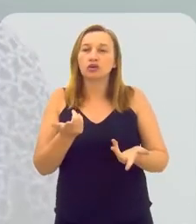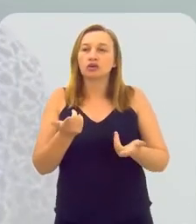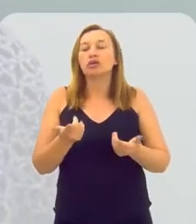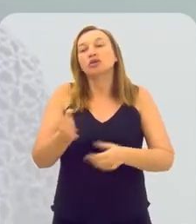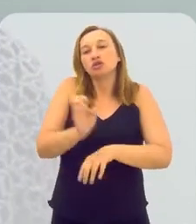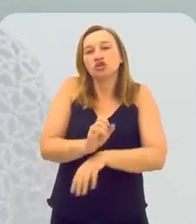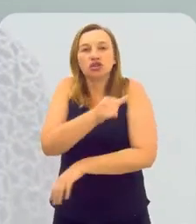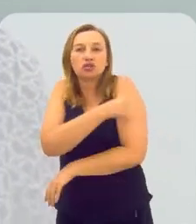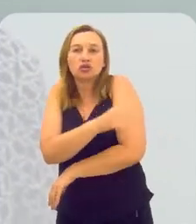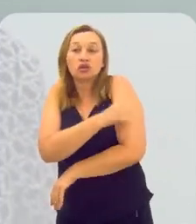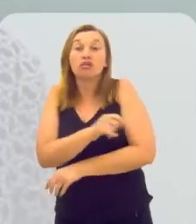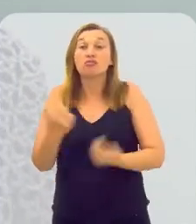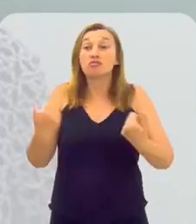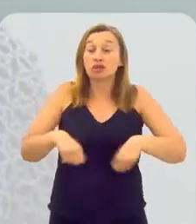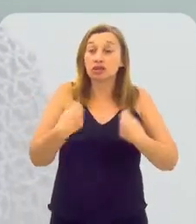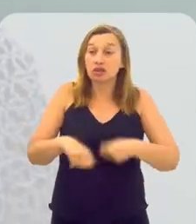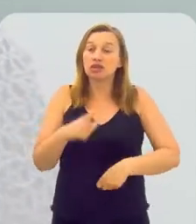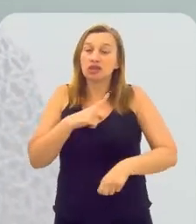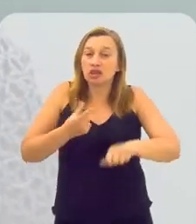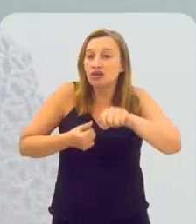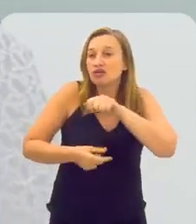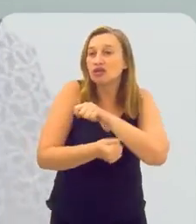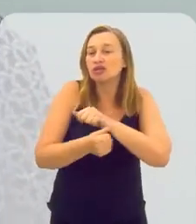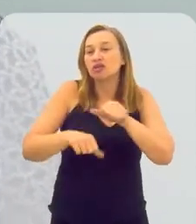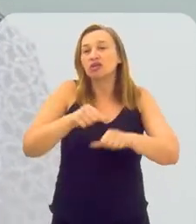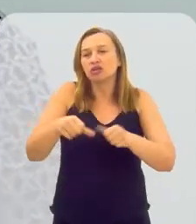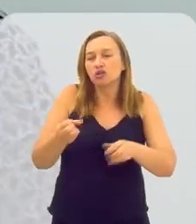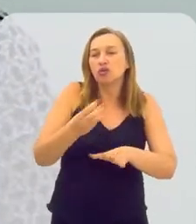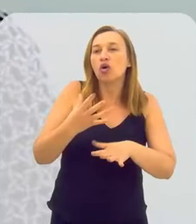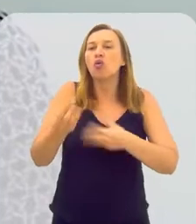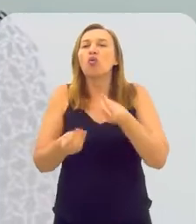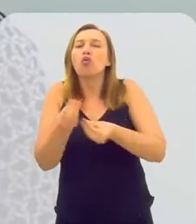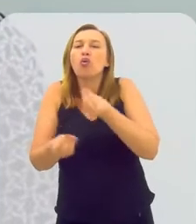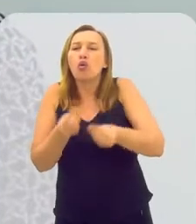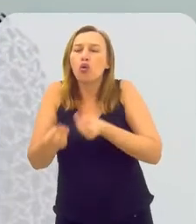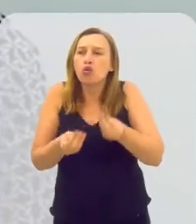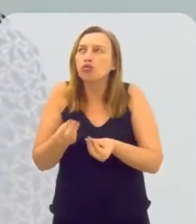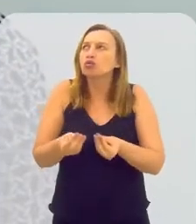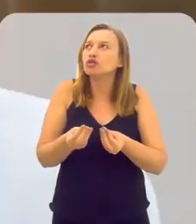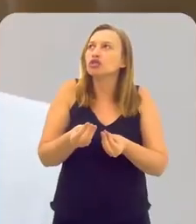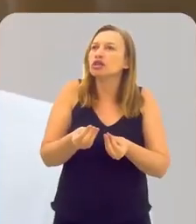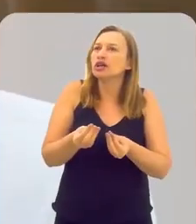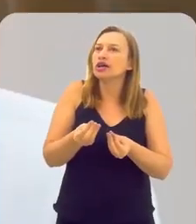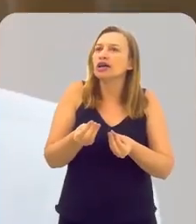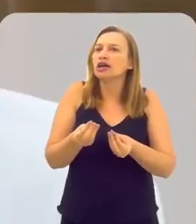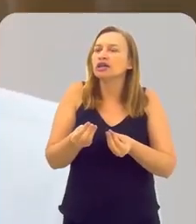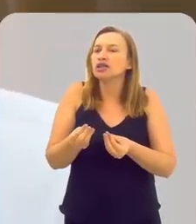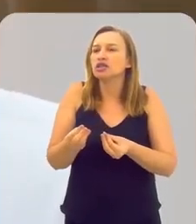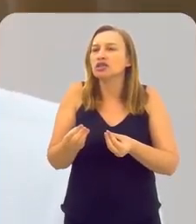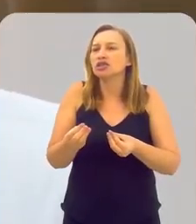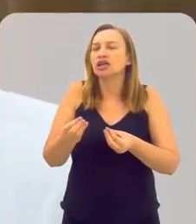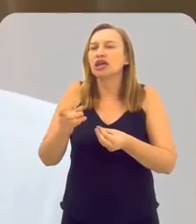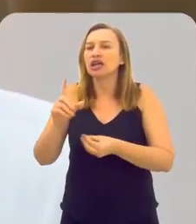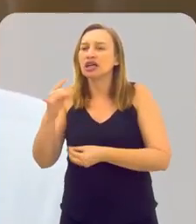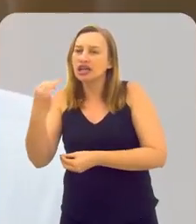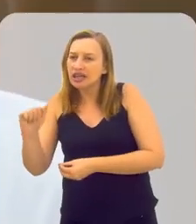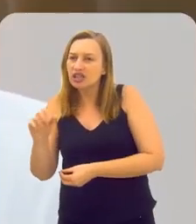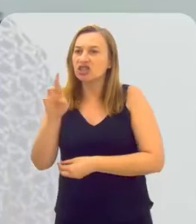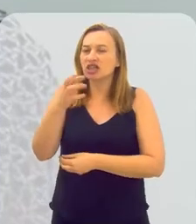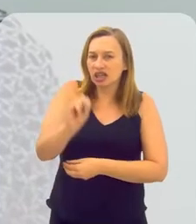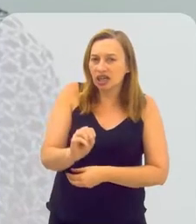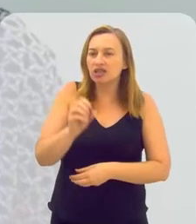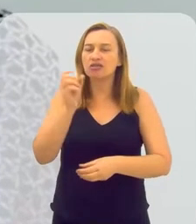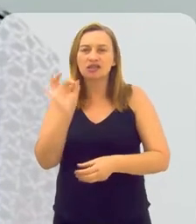essas oportunidades que estão se desenhando para o Estado do Rio de Janeiro, é necessário que haja investimento em inovação. Como é que a gente está nesse quesito? A gente tem